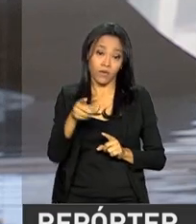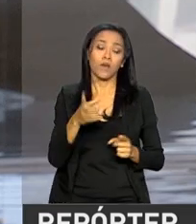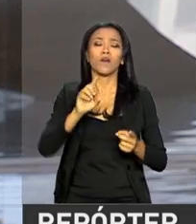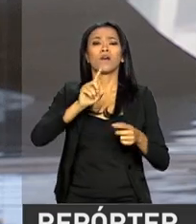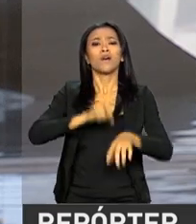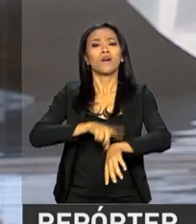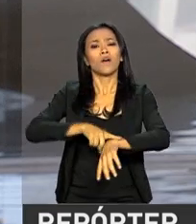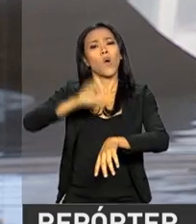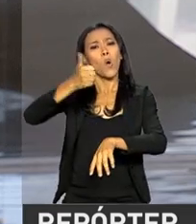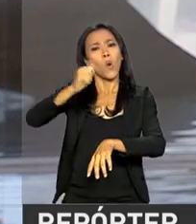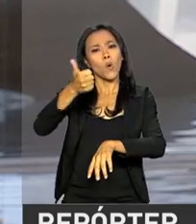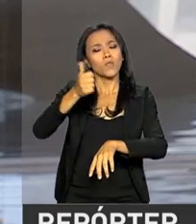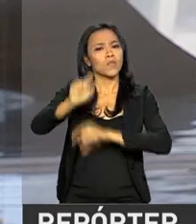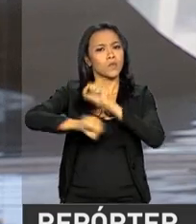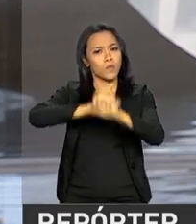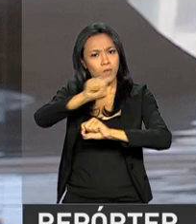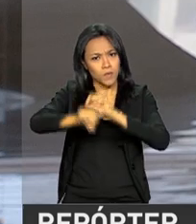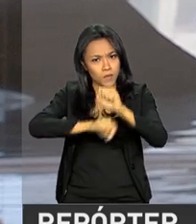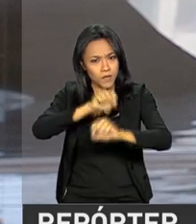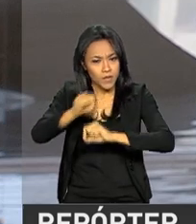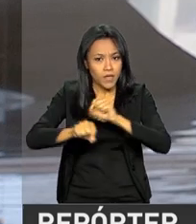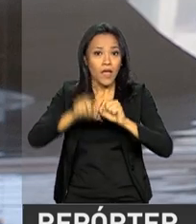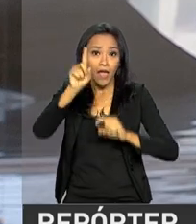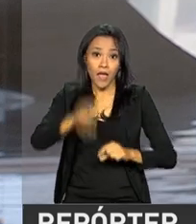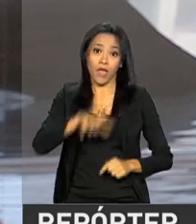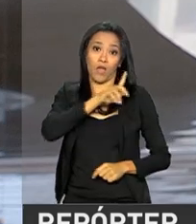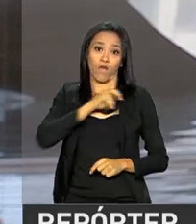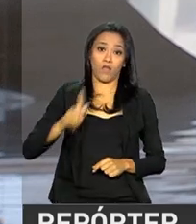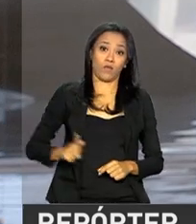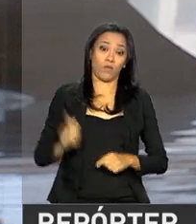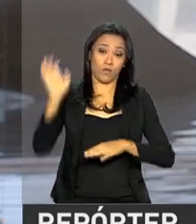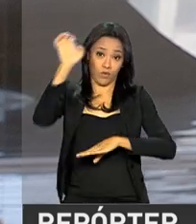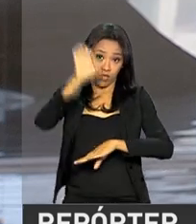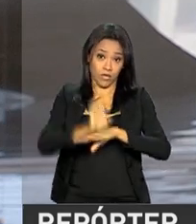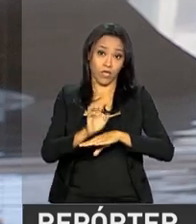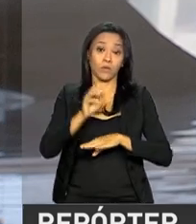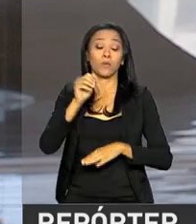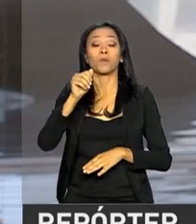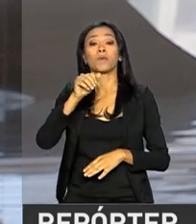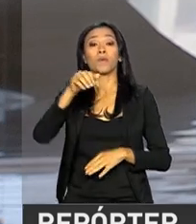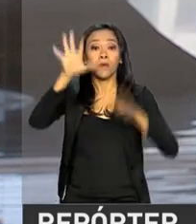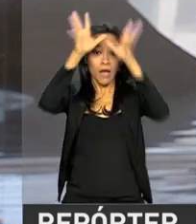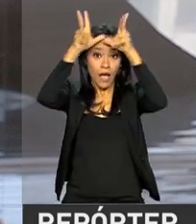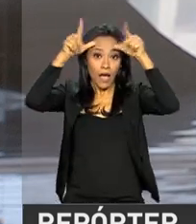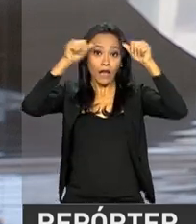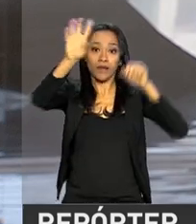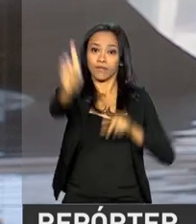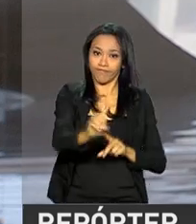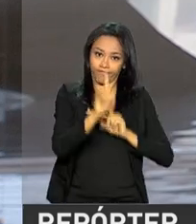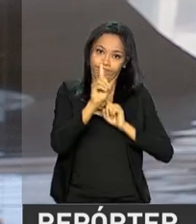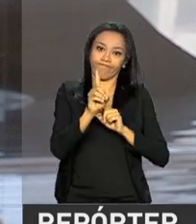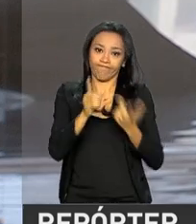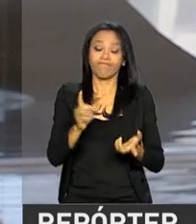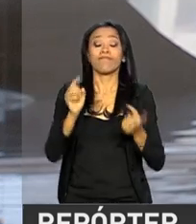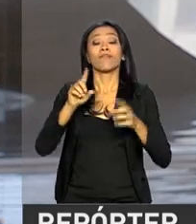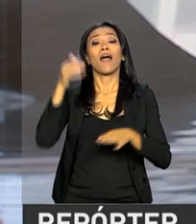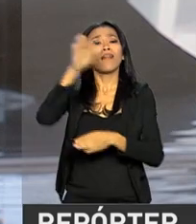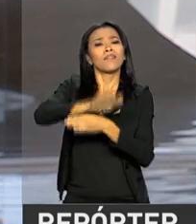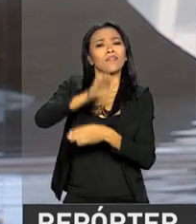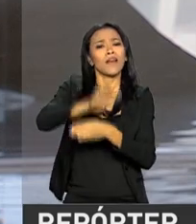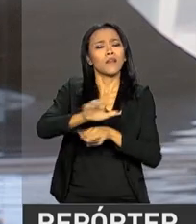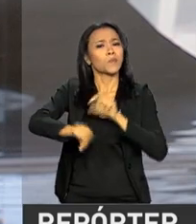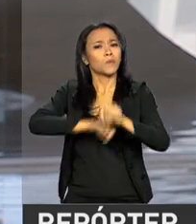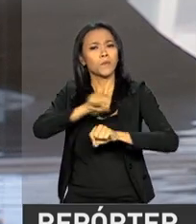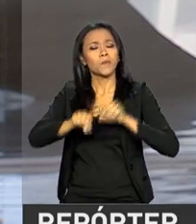horas o encontro será com o governador do acre tião viana no período da tarde a agenda do presidente continua